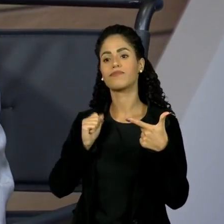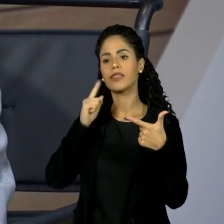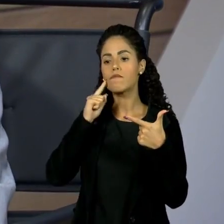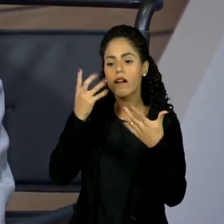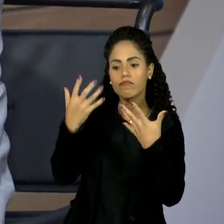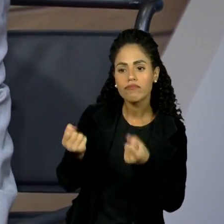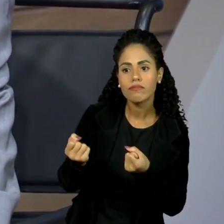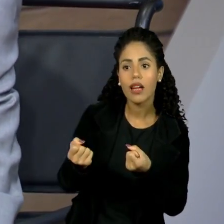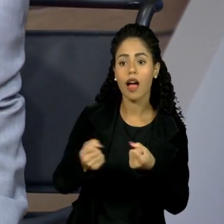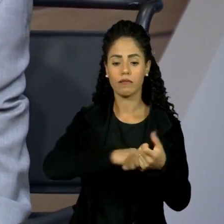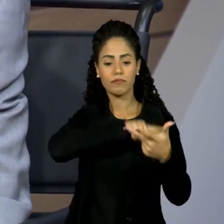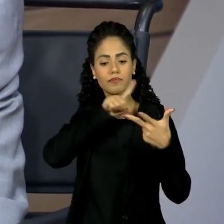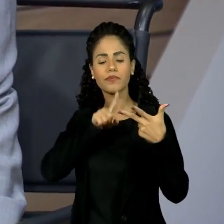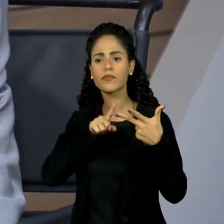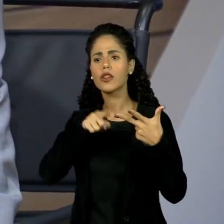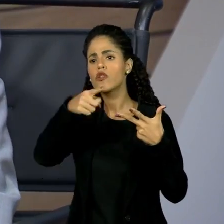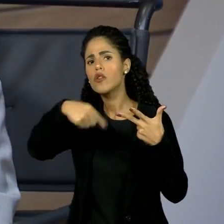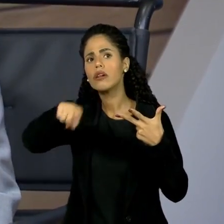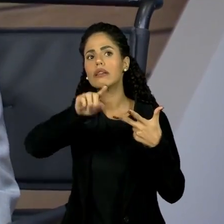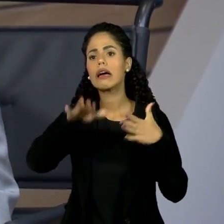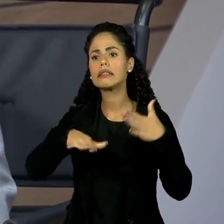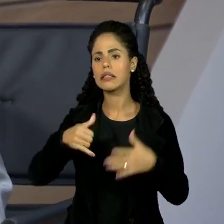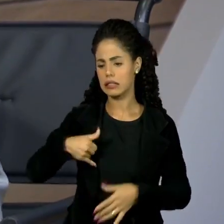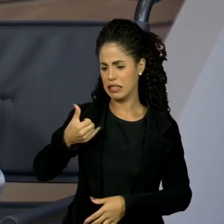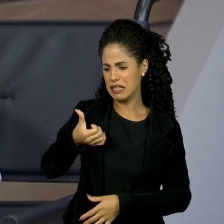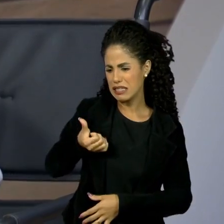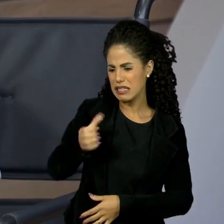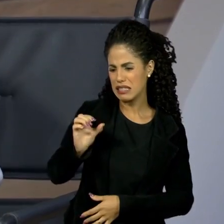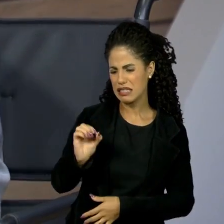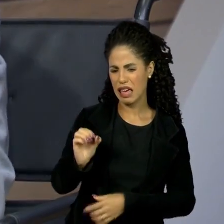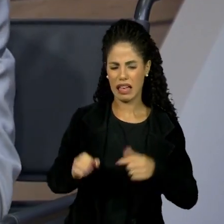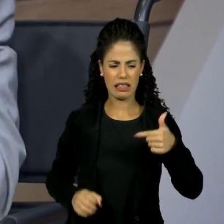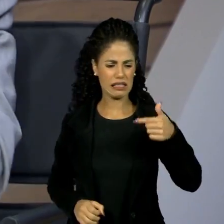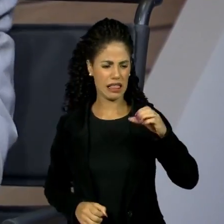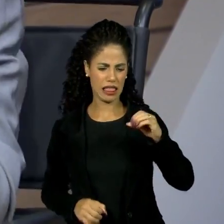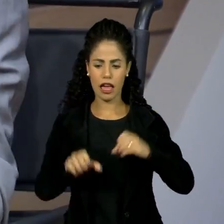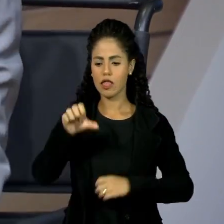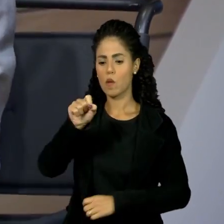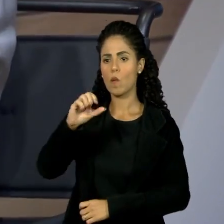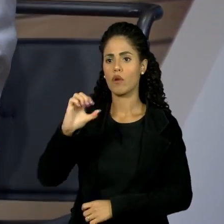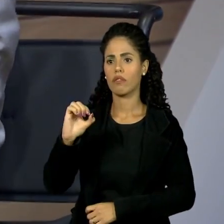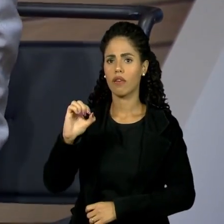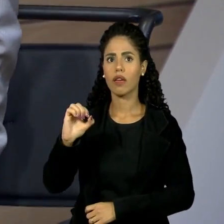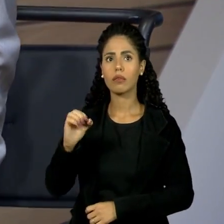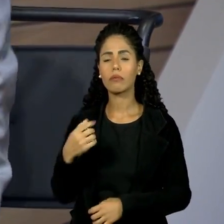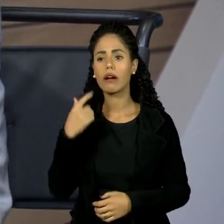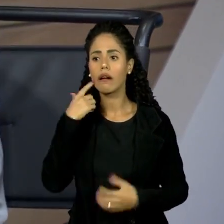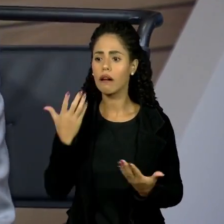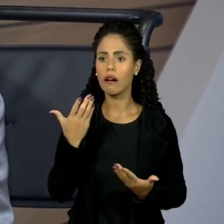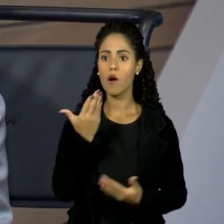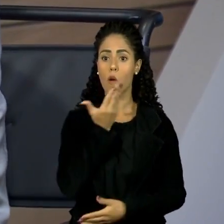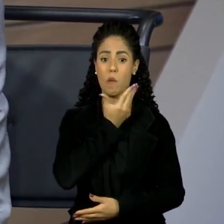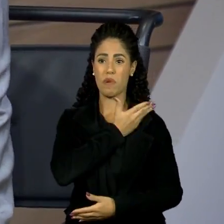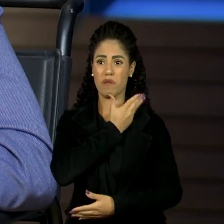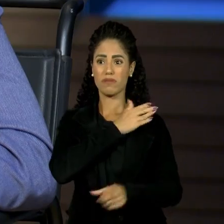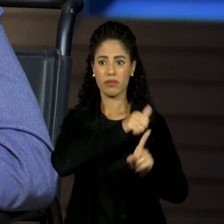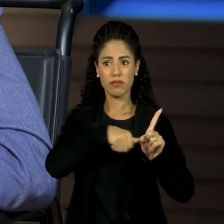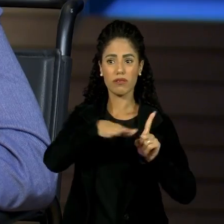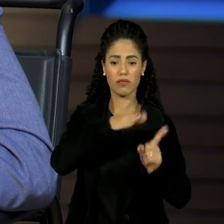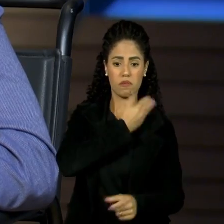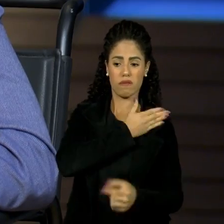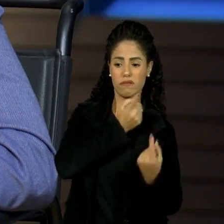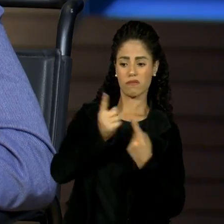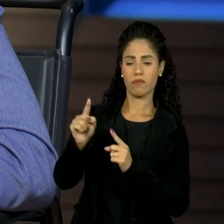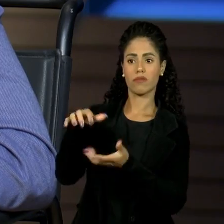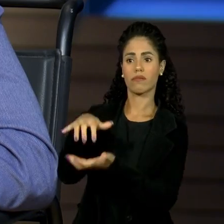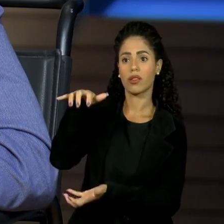idosa. Você não precisa chegar aos 60, 70, 80 para se confrontar com o preconceito contra a pessoa idosa, que é